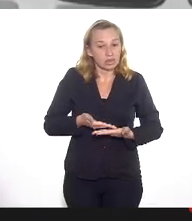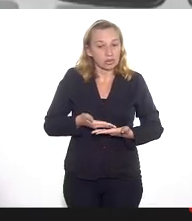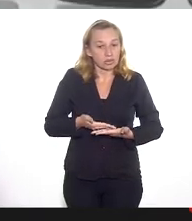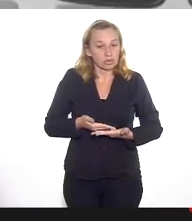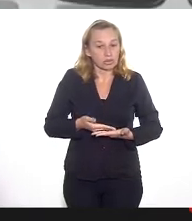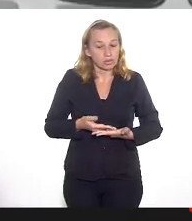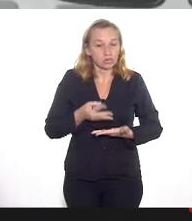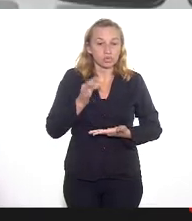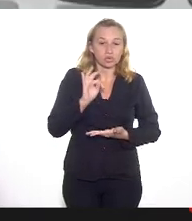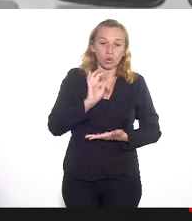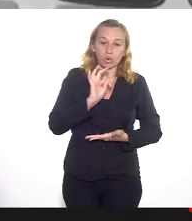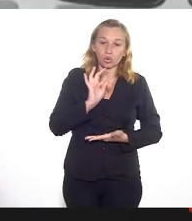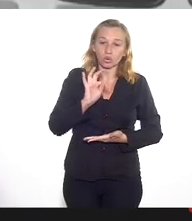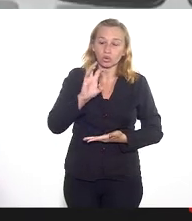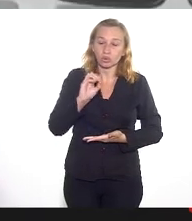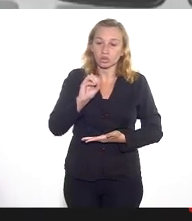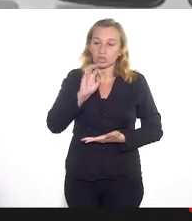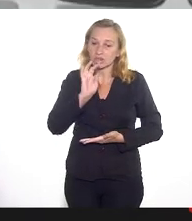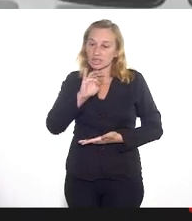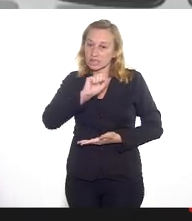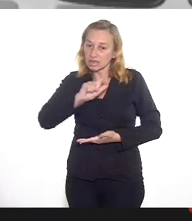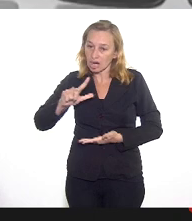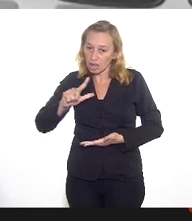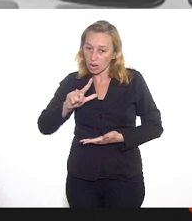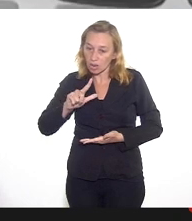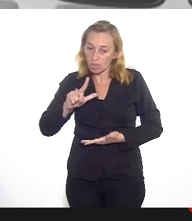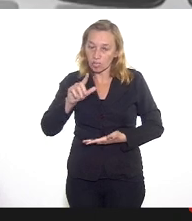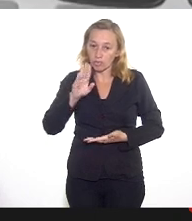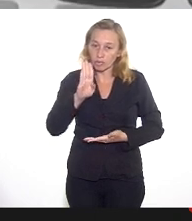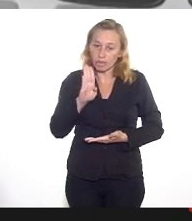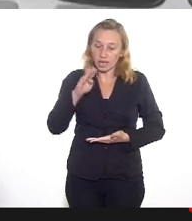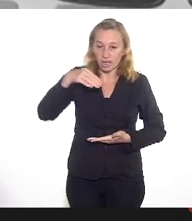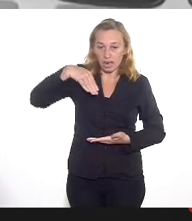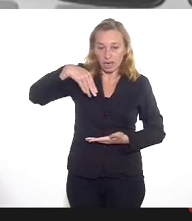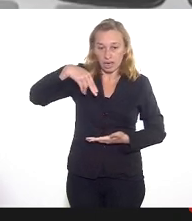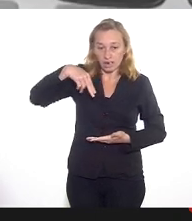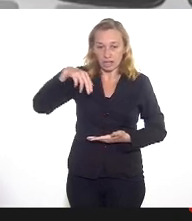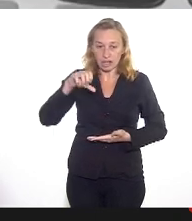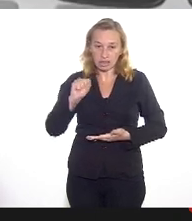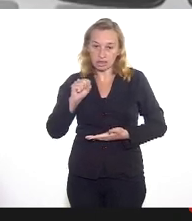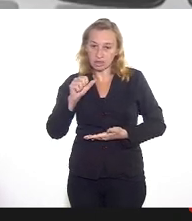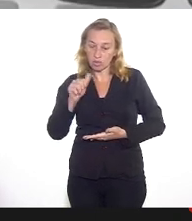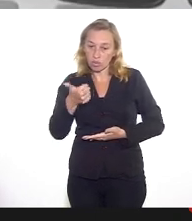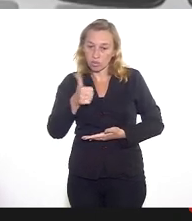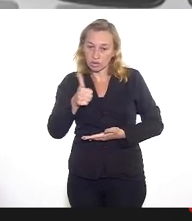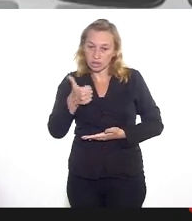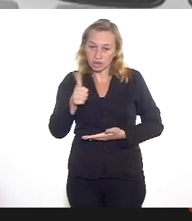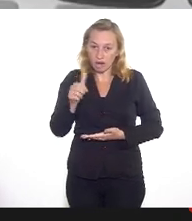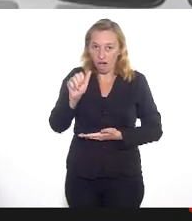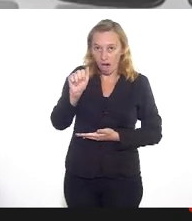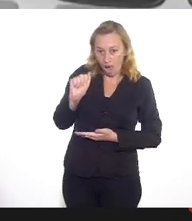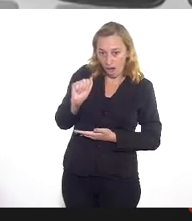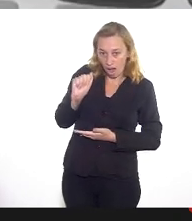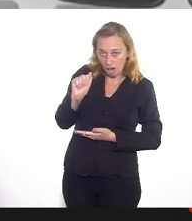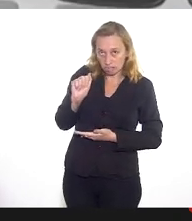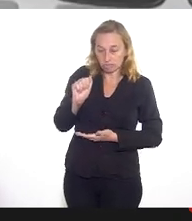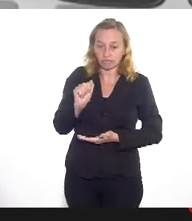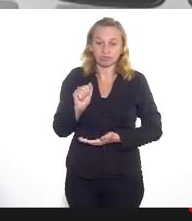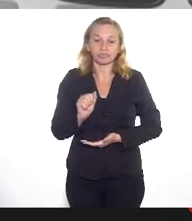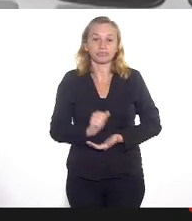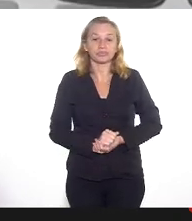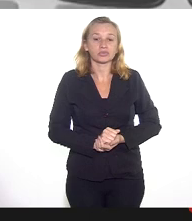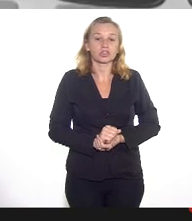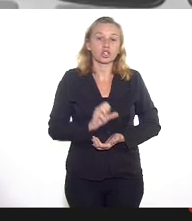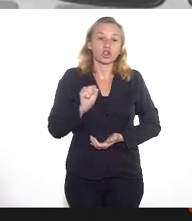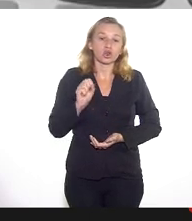da Total no BMS-11A, do qual derivou os campos de Berbigão e